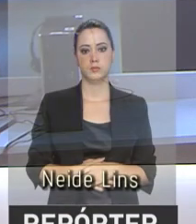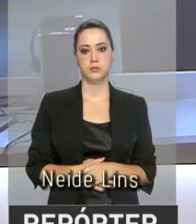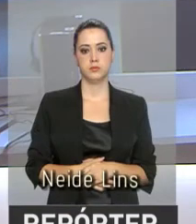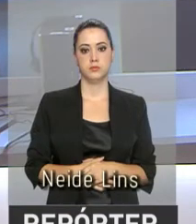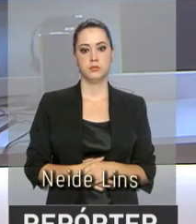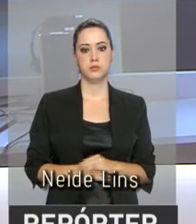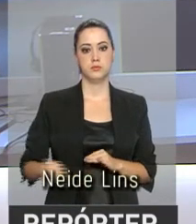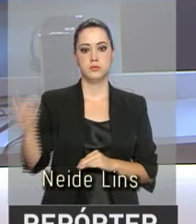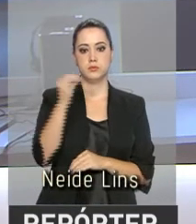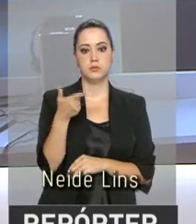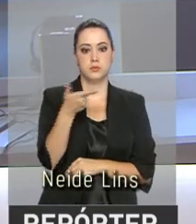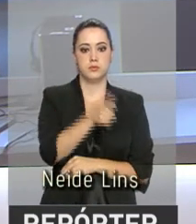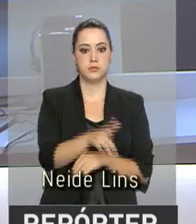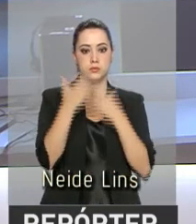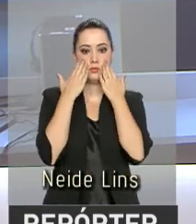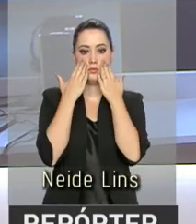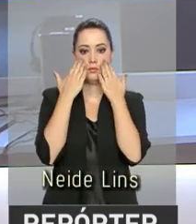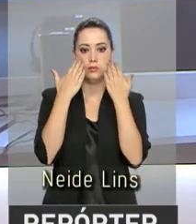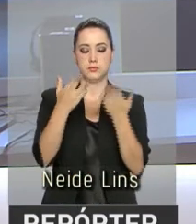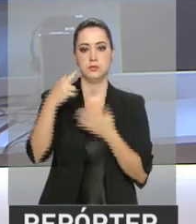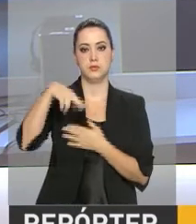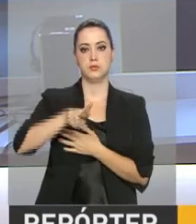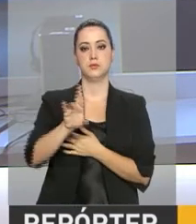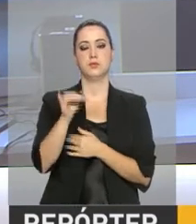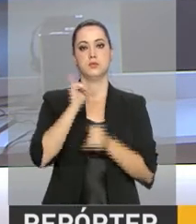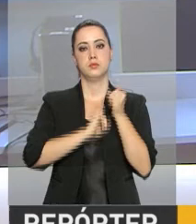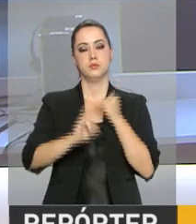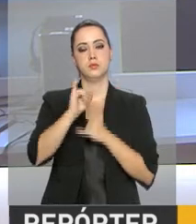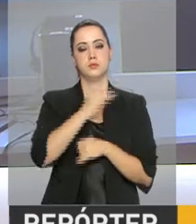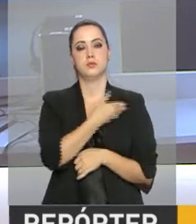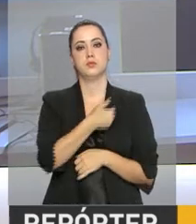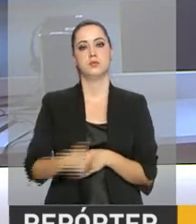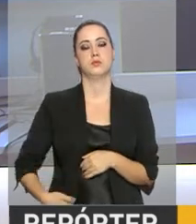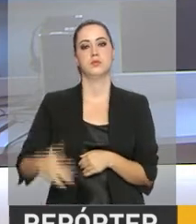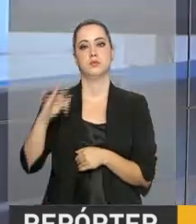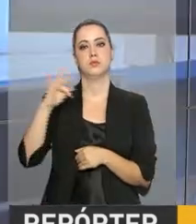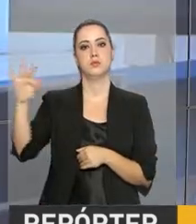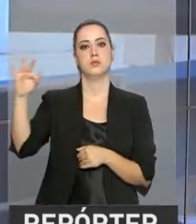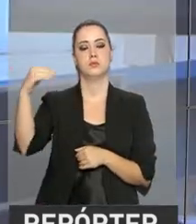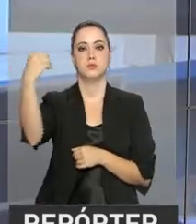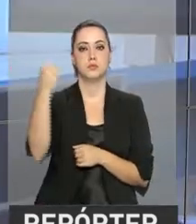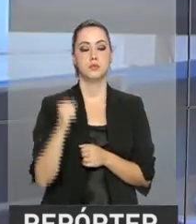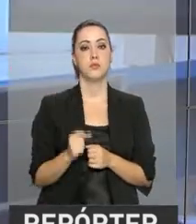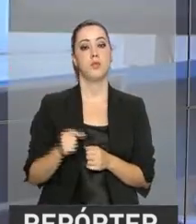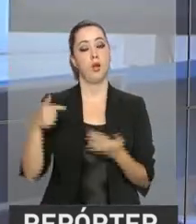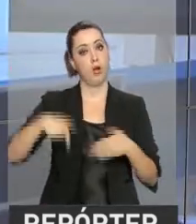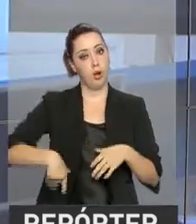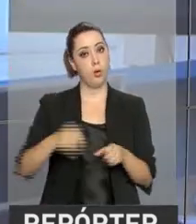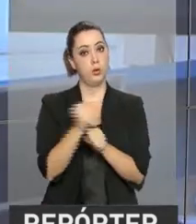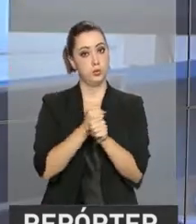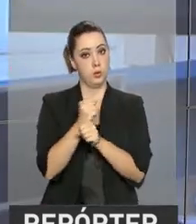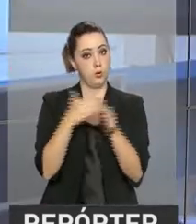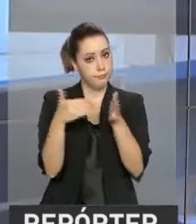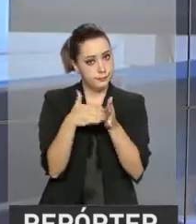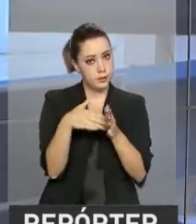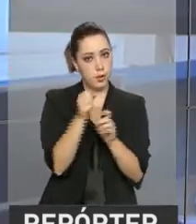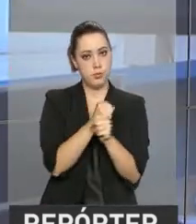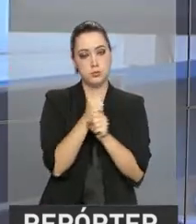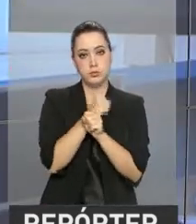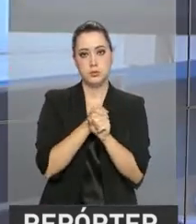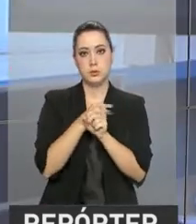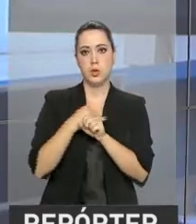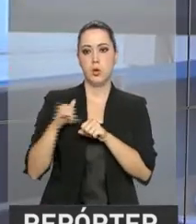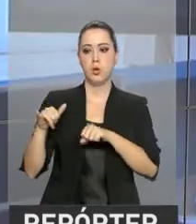olá estamos de volta com o repórter nbr notícias do governo federal no final do ano a movimentação dos aeroportos